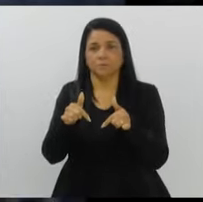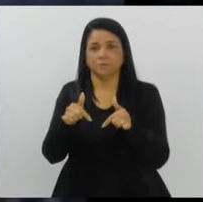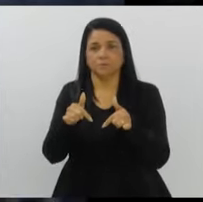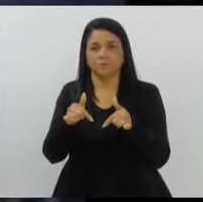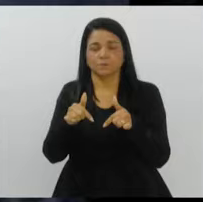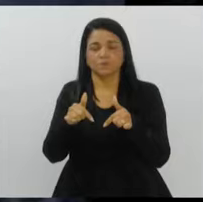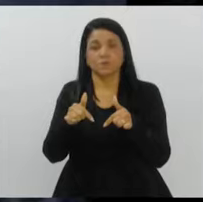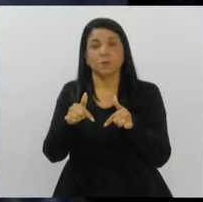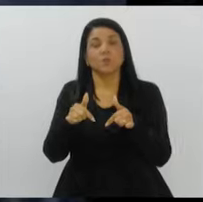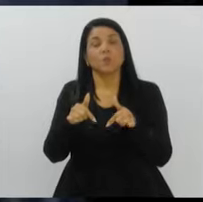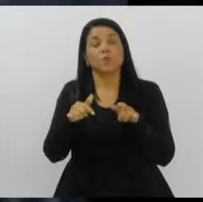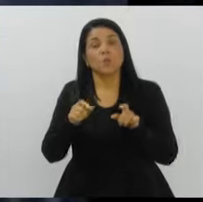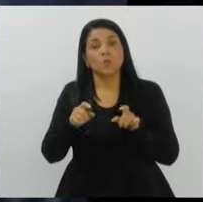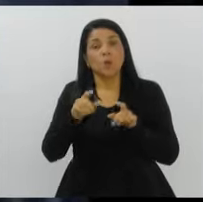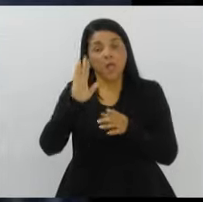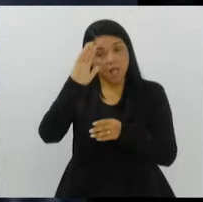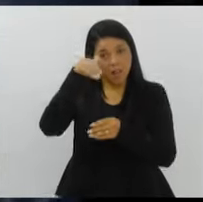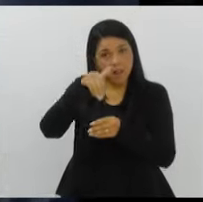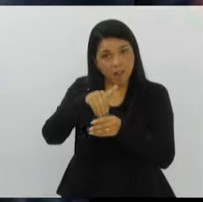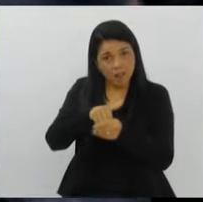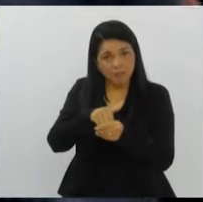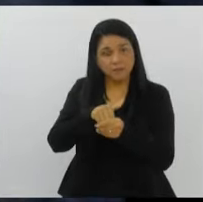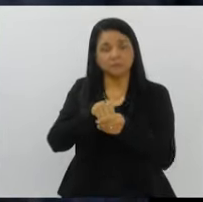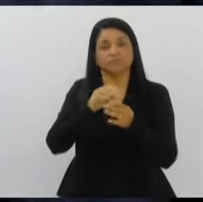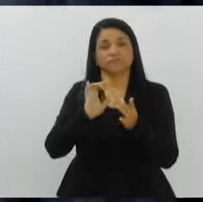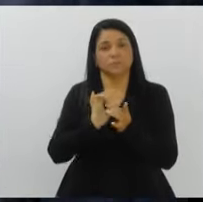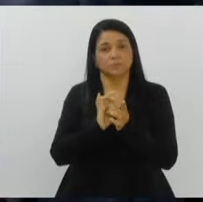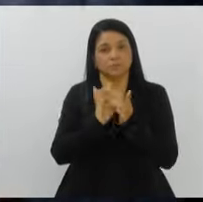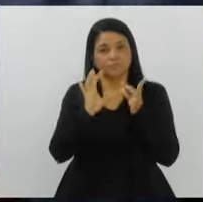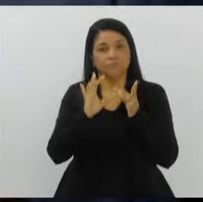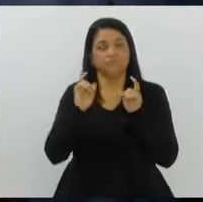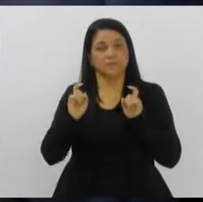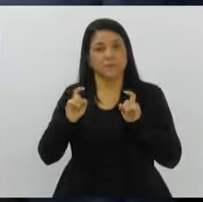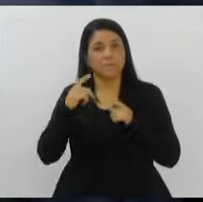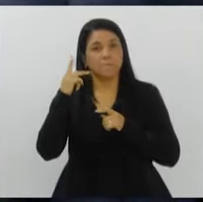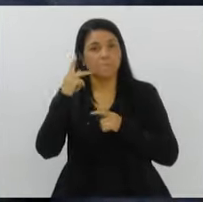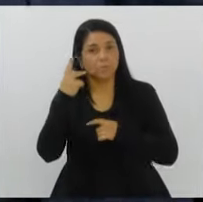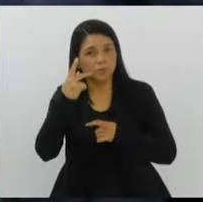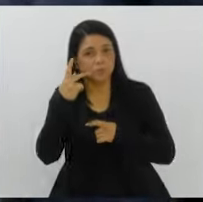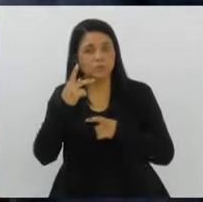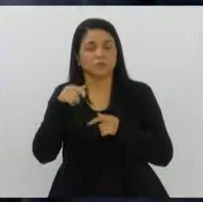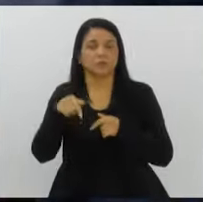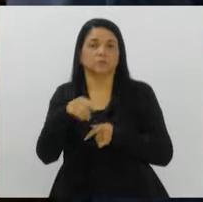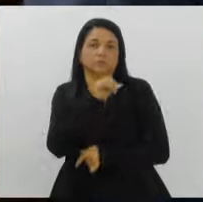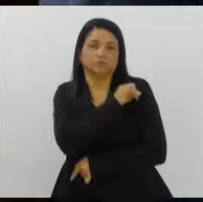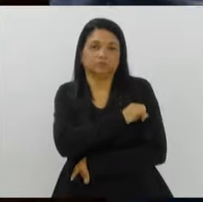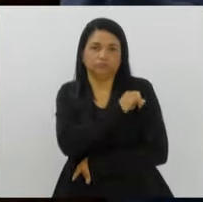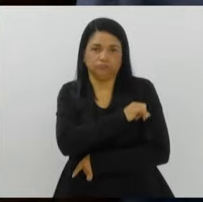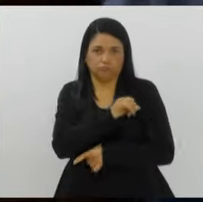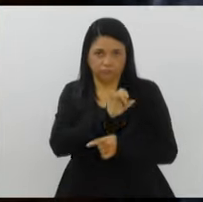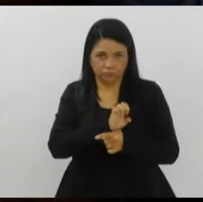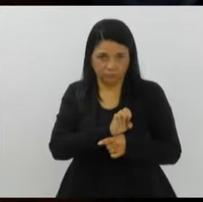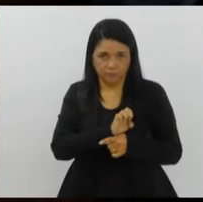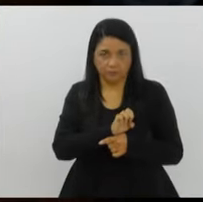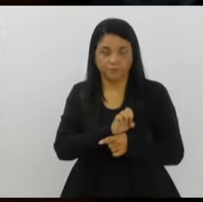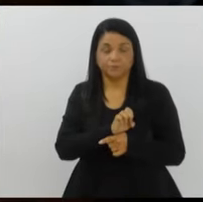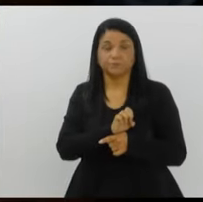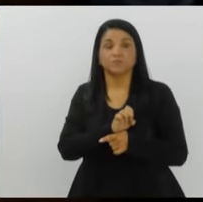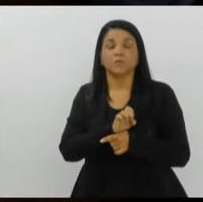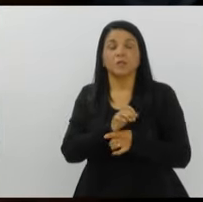o fato de terem sido eleitos democraticamente no parlamento no estado do Rio de Janeiro. Toda a solidariedade do